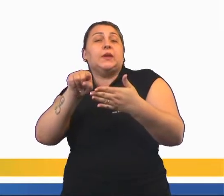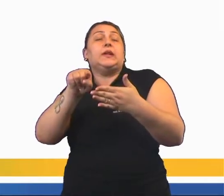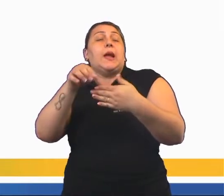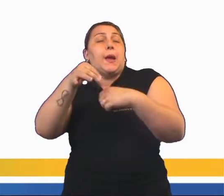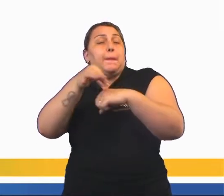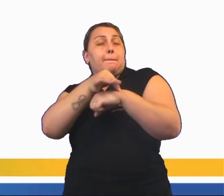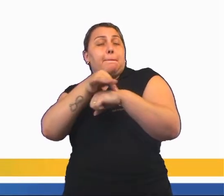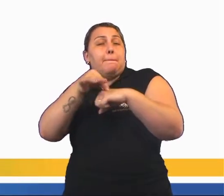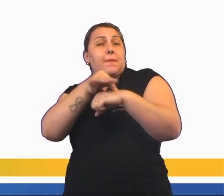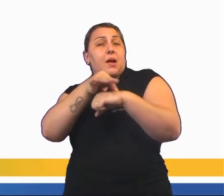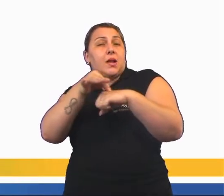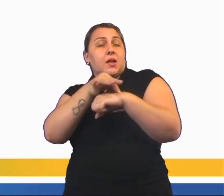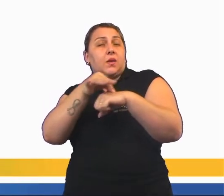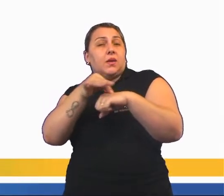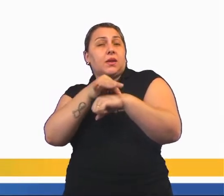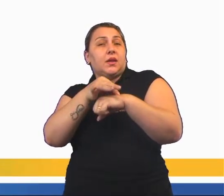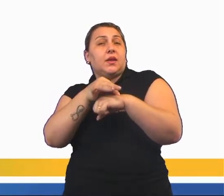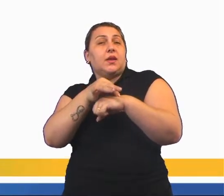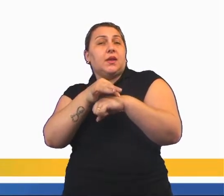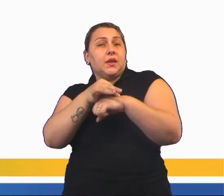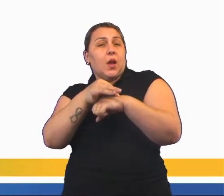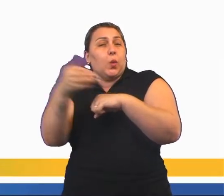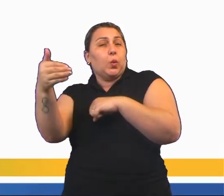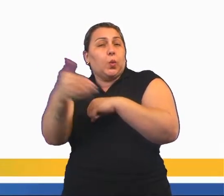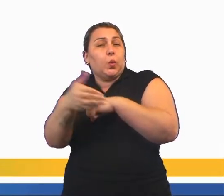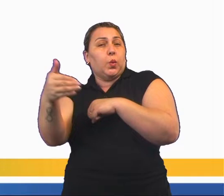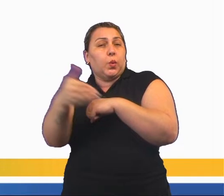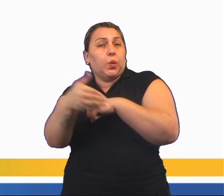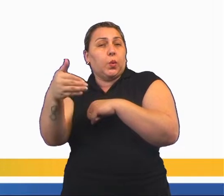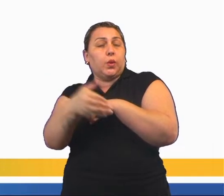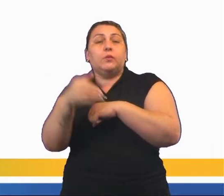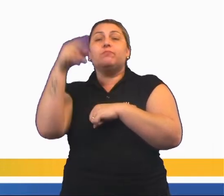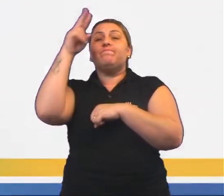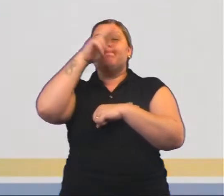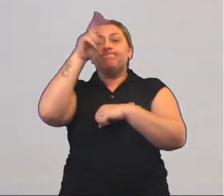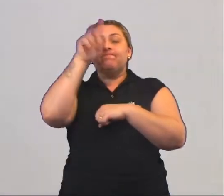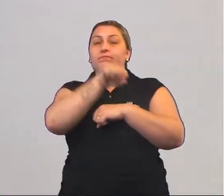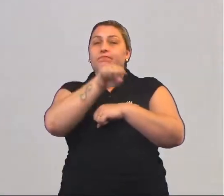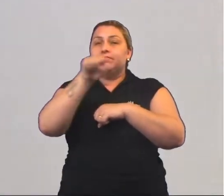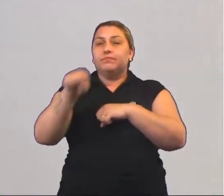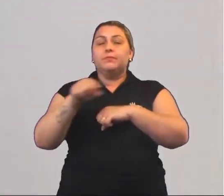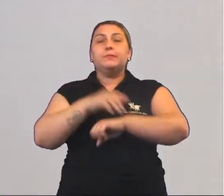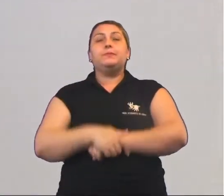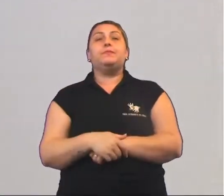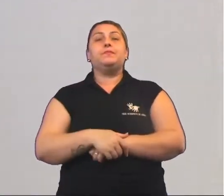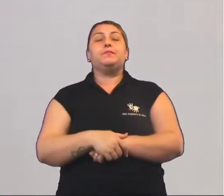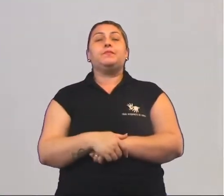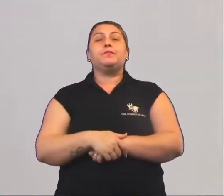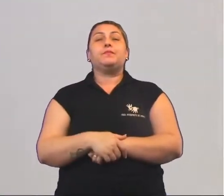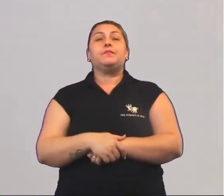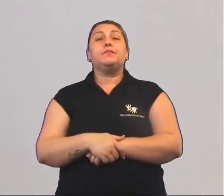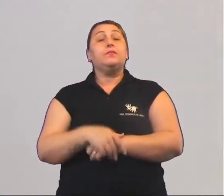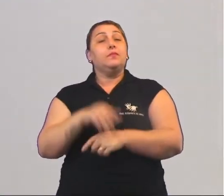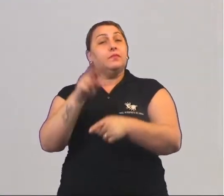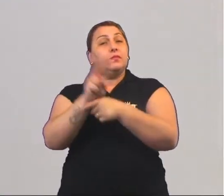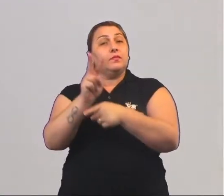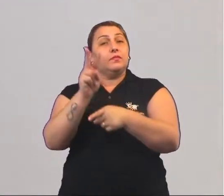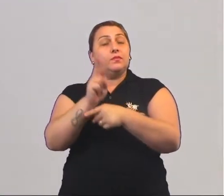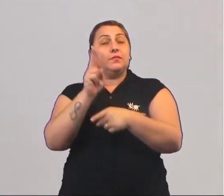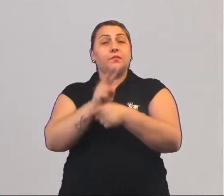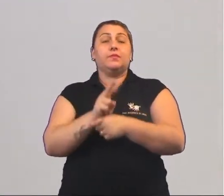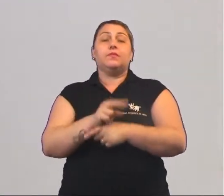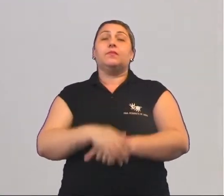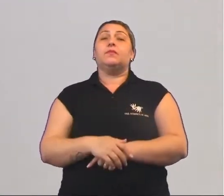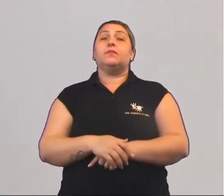em negrito essa palavrinha aí, ó, regularmente. Para lembrar a vocês que esses cuidados,